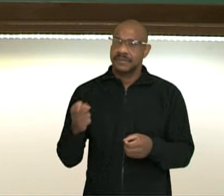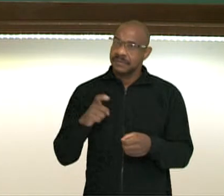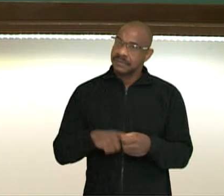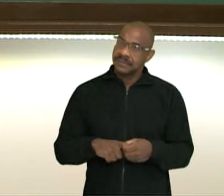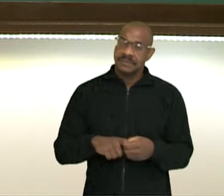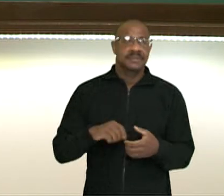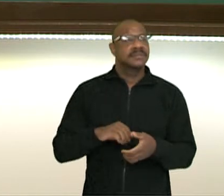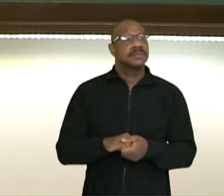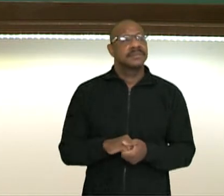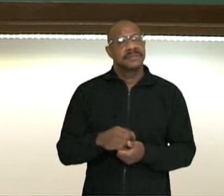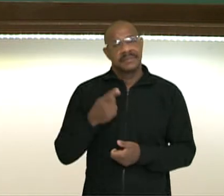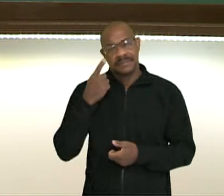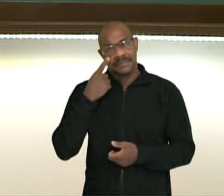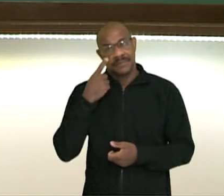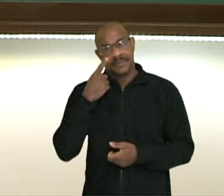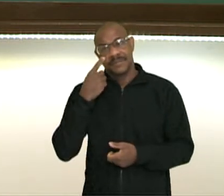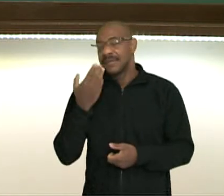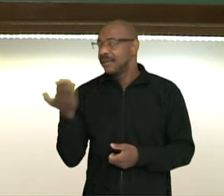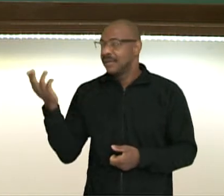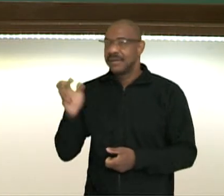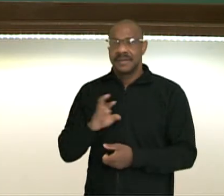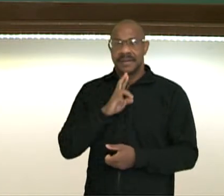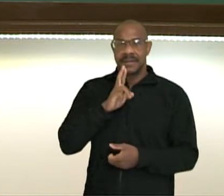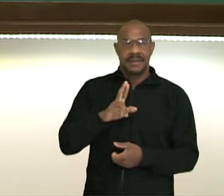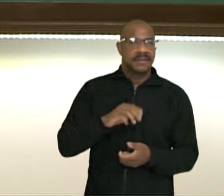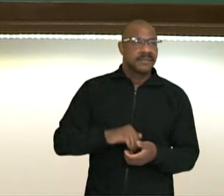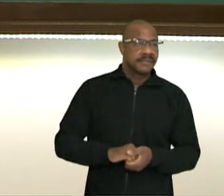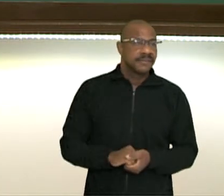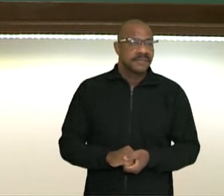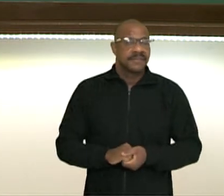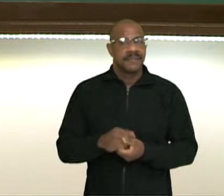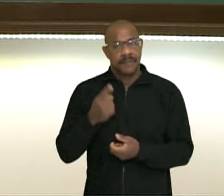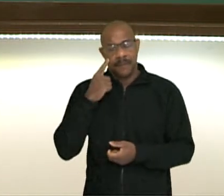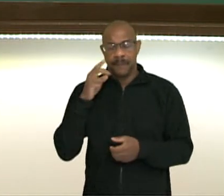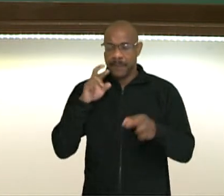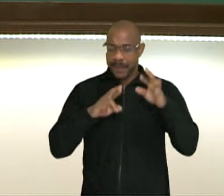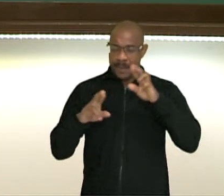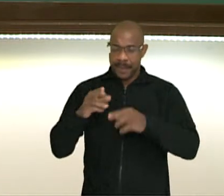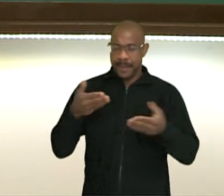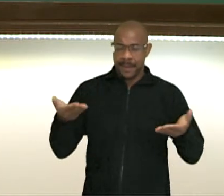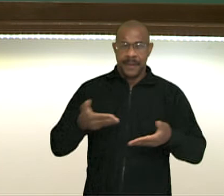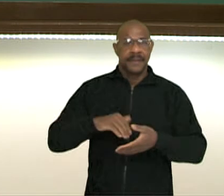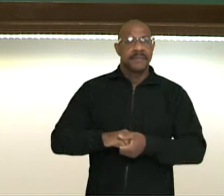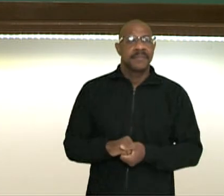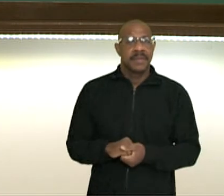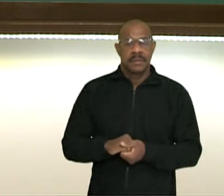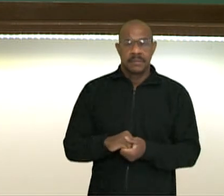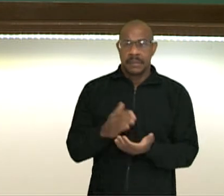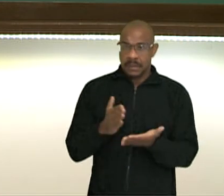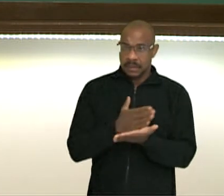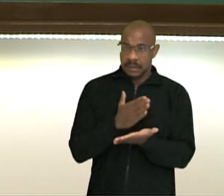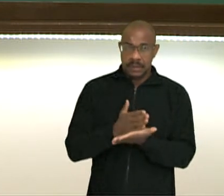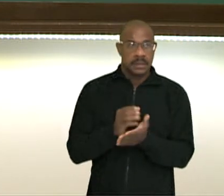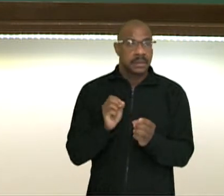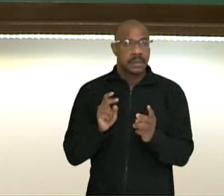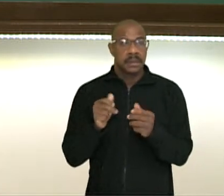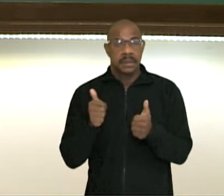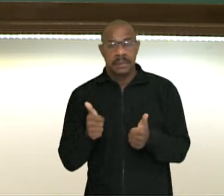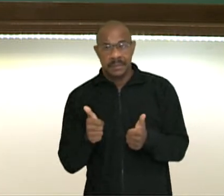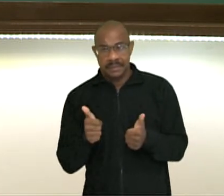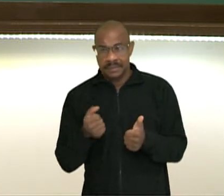Voltei, vamos mergulhar nas nossas respostas, na nossa análise. Caderninho, tá tudo certo? Ih, deixa eu dar uma